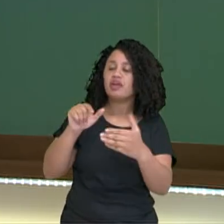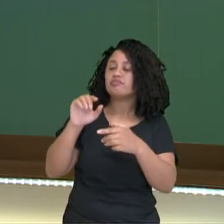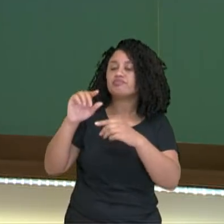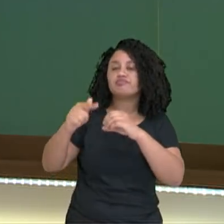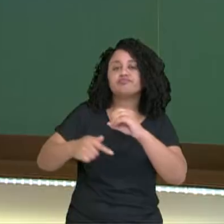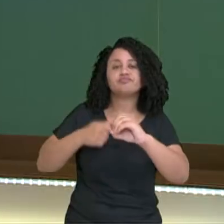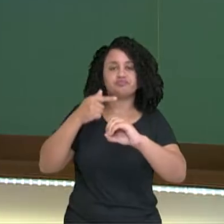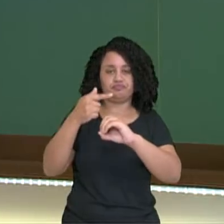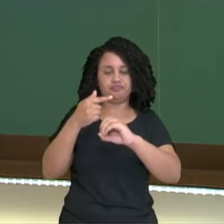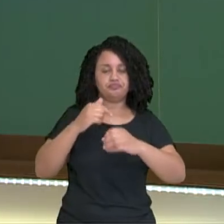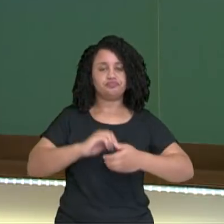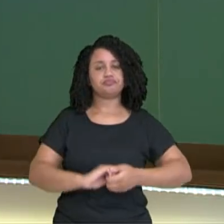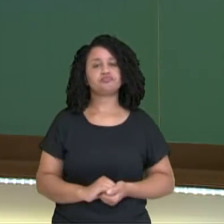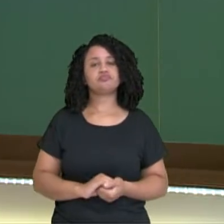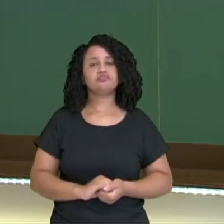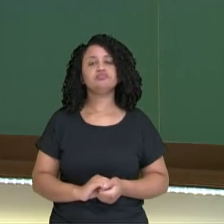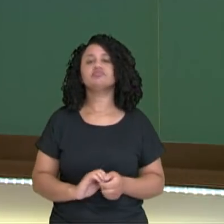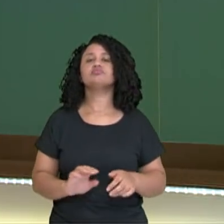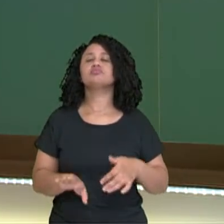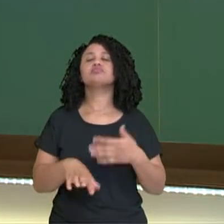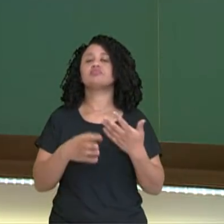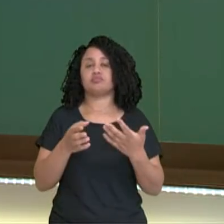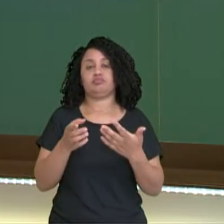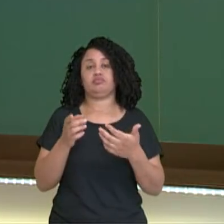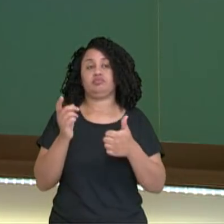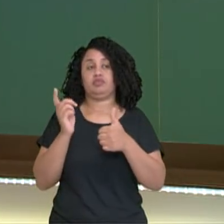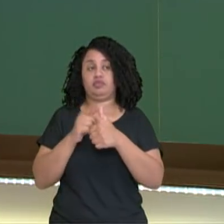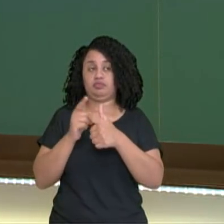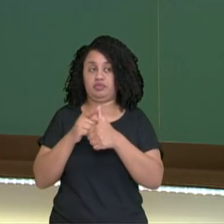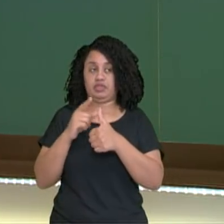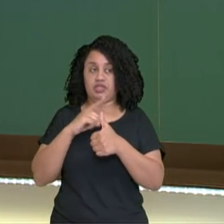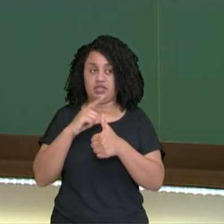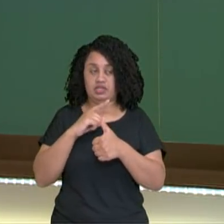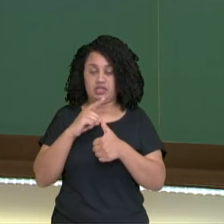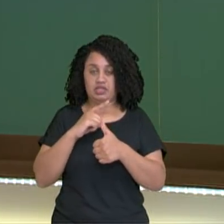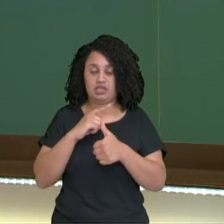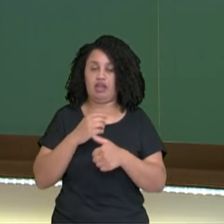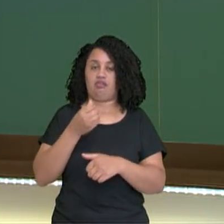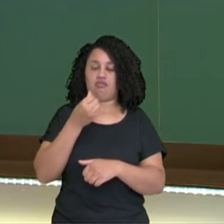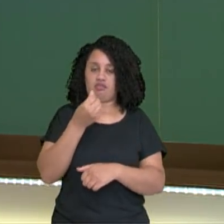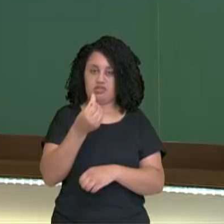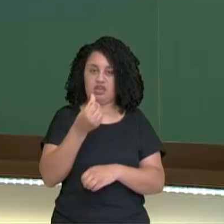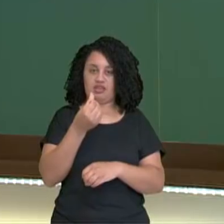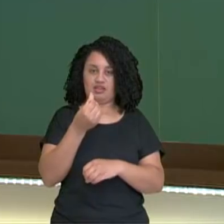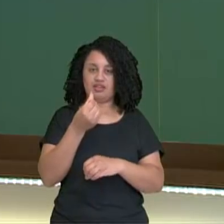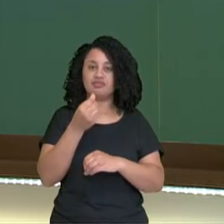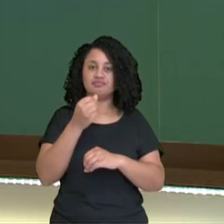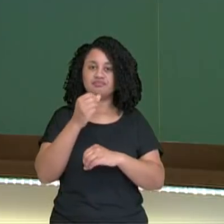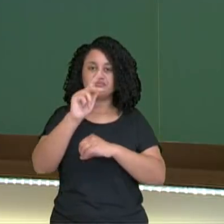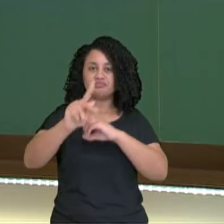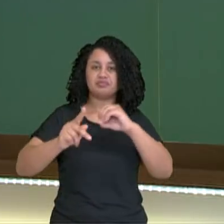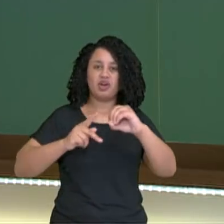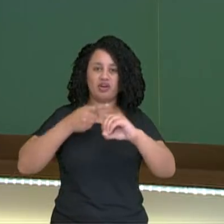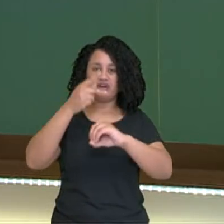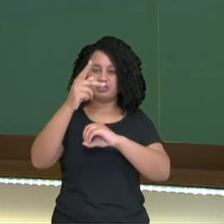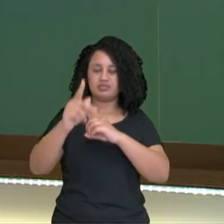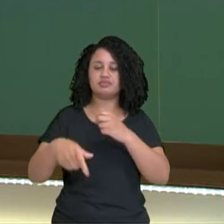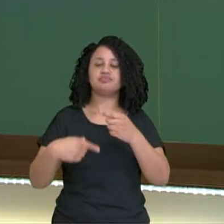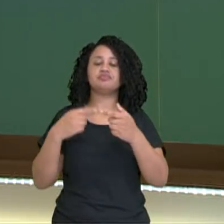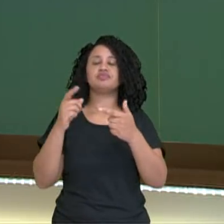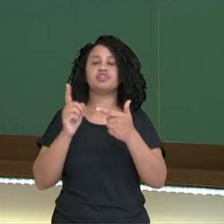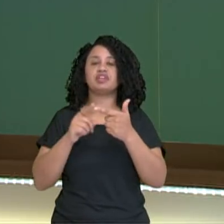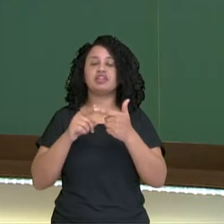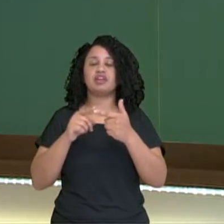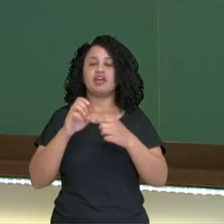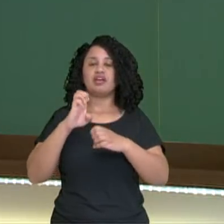de carbono. Então, primeira coisa, ele apresenta 6 prótons no núcleo, 6 elétrons na eletrosfera